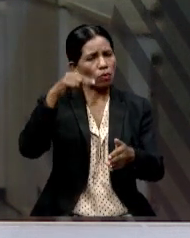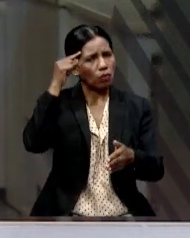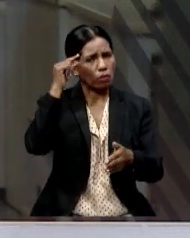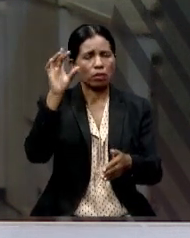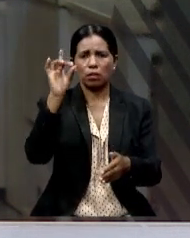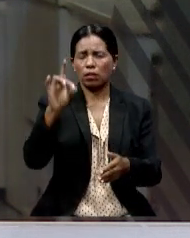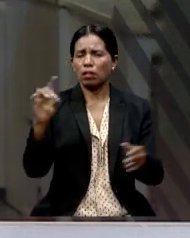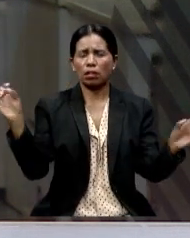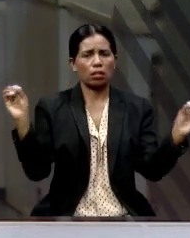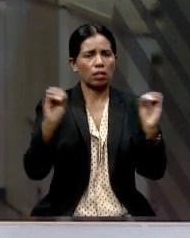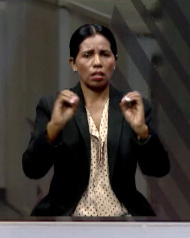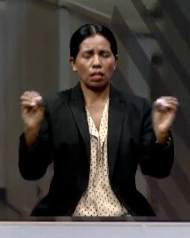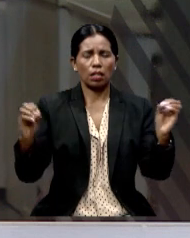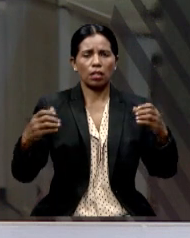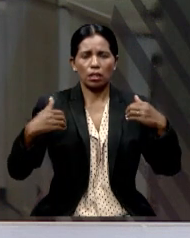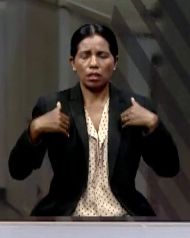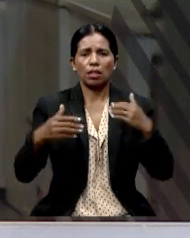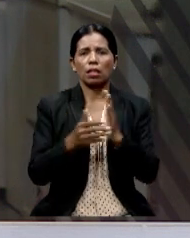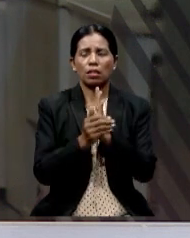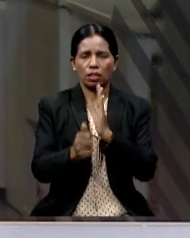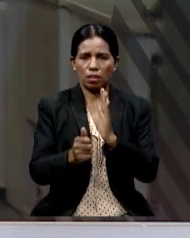walu incapacidade.